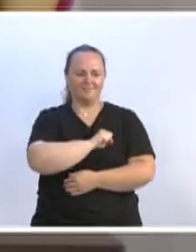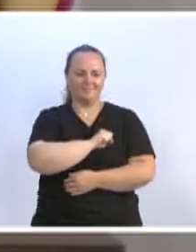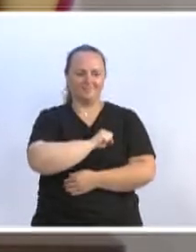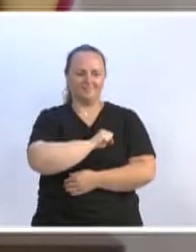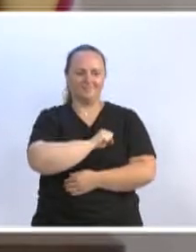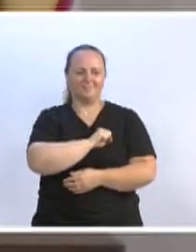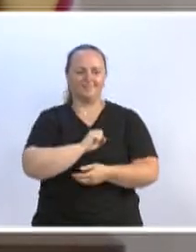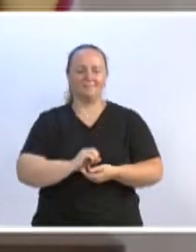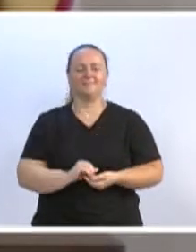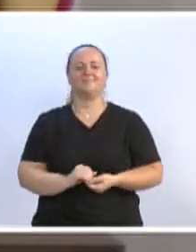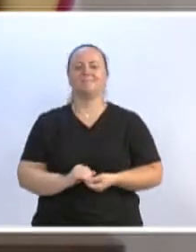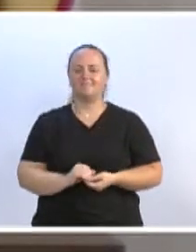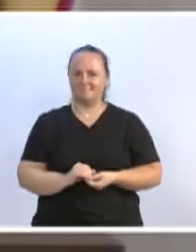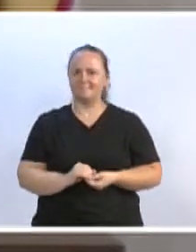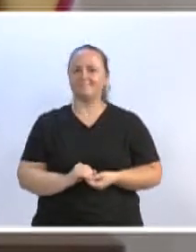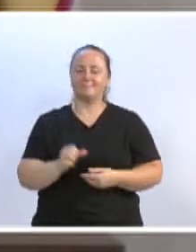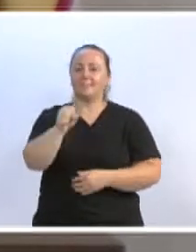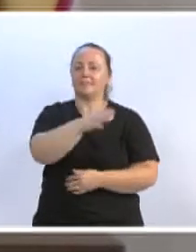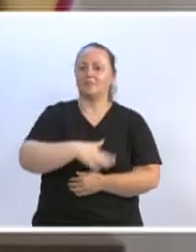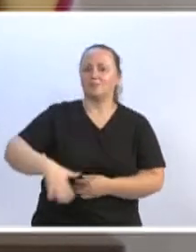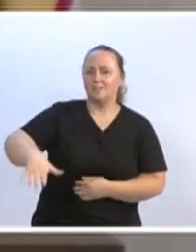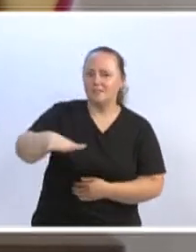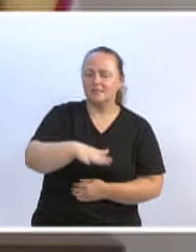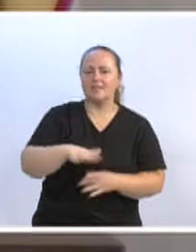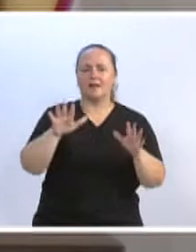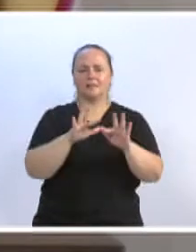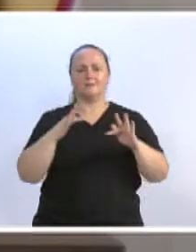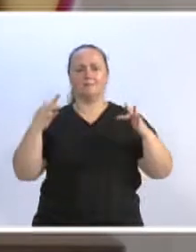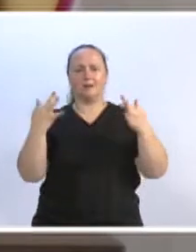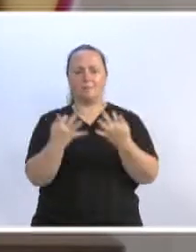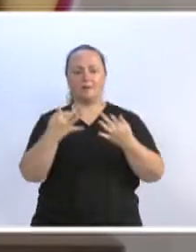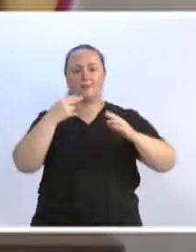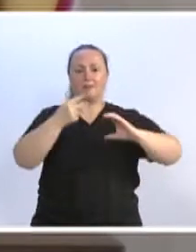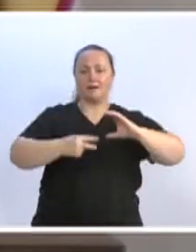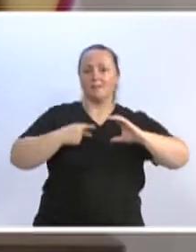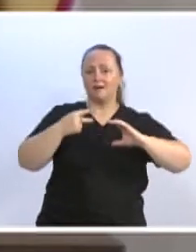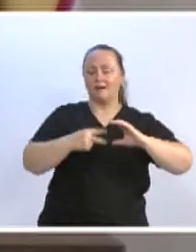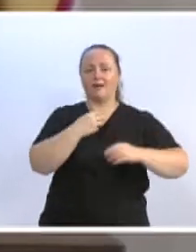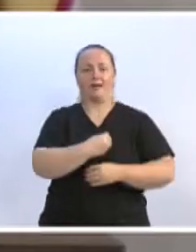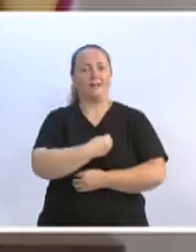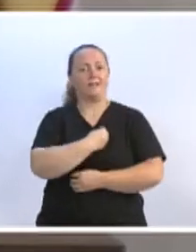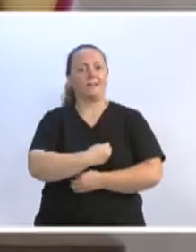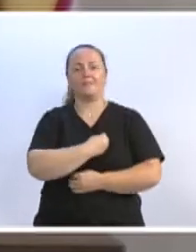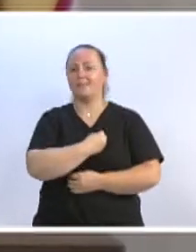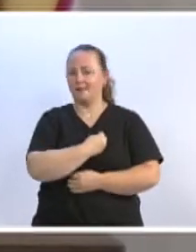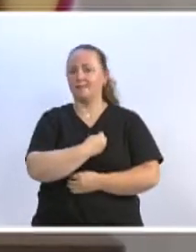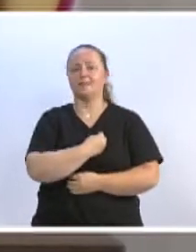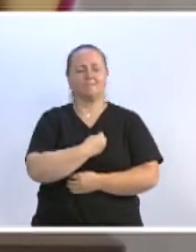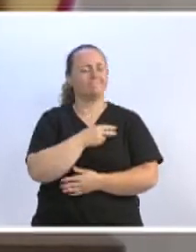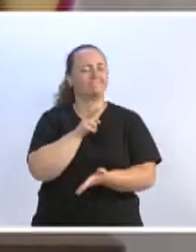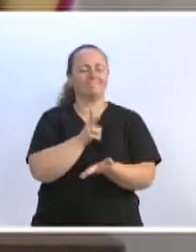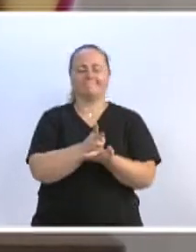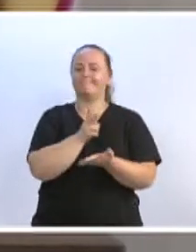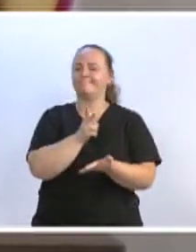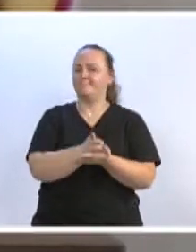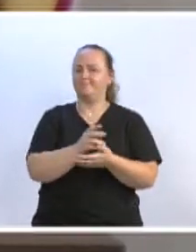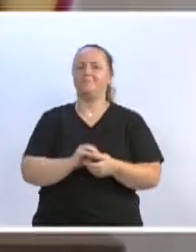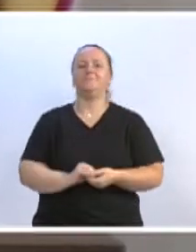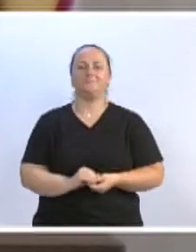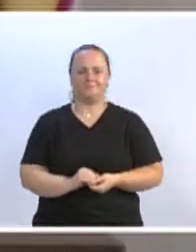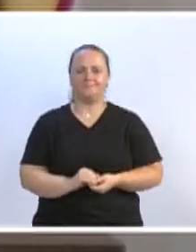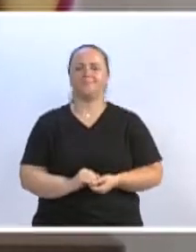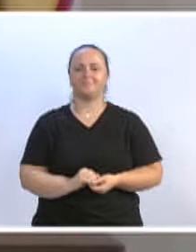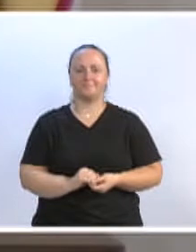na sociedade, na família, aqui no parlamento, nas nossas vidas como um todo. E esse é a